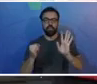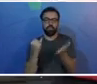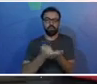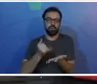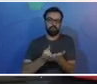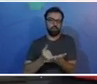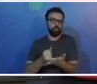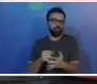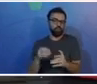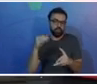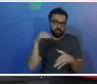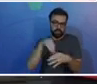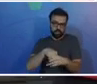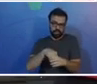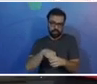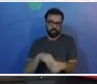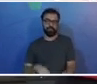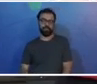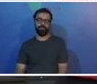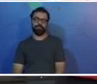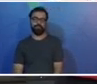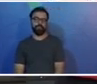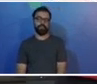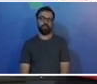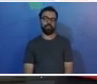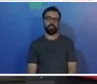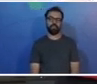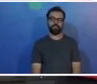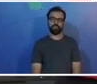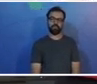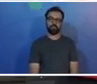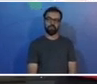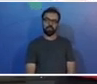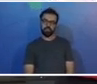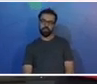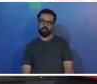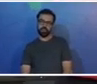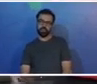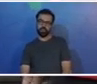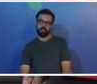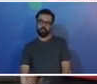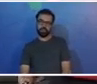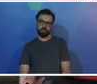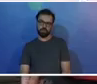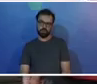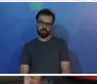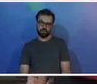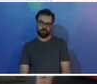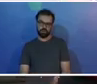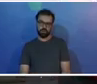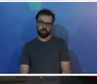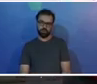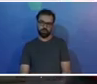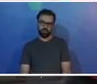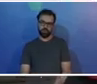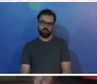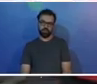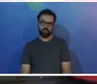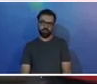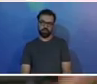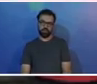os impostos que estavam dentro desses valores, já estavam embutidos neles.